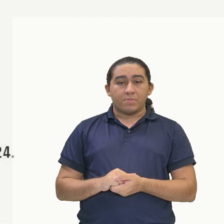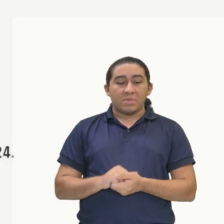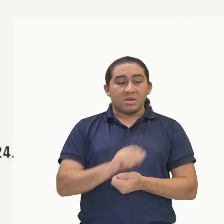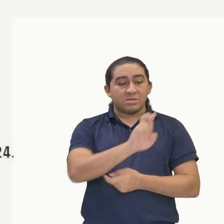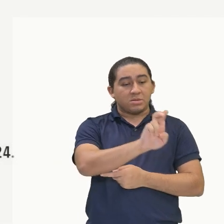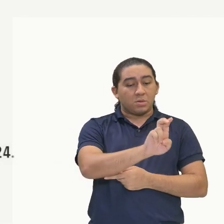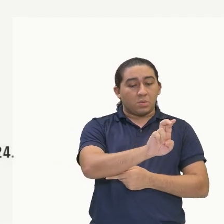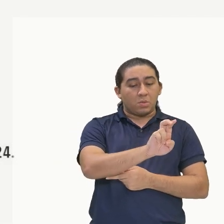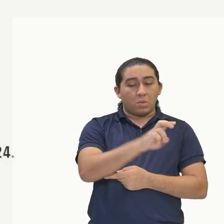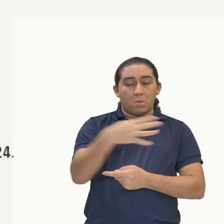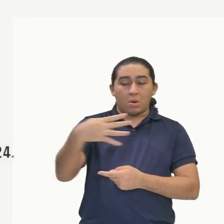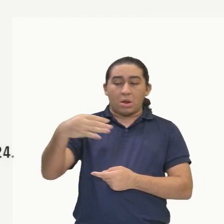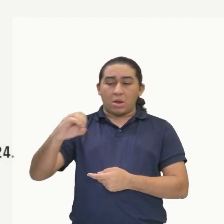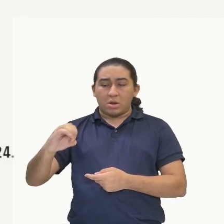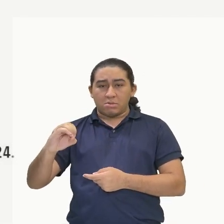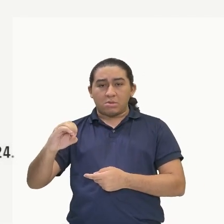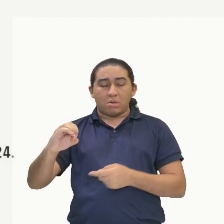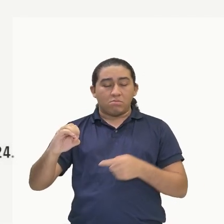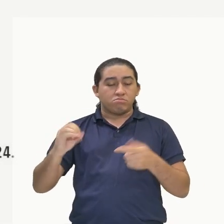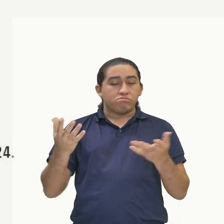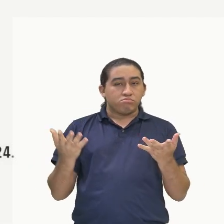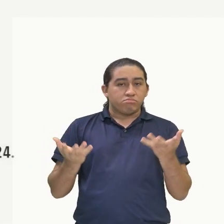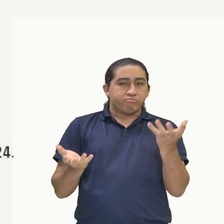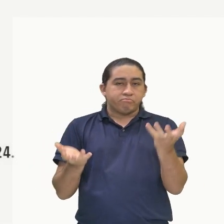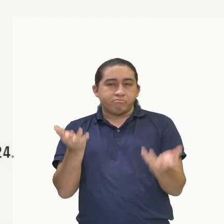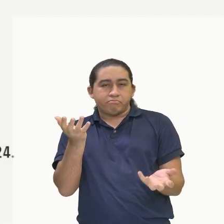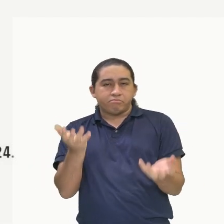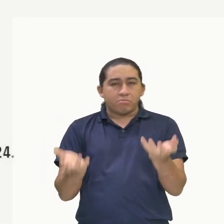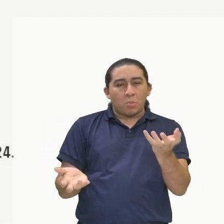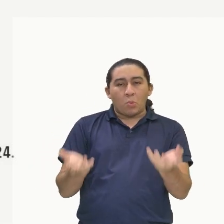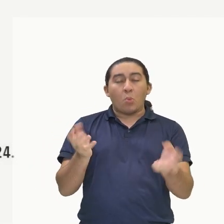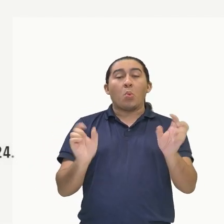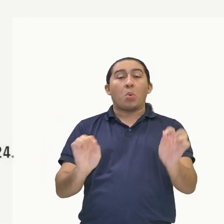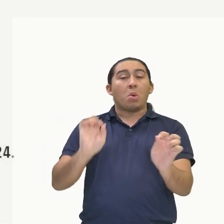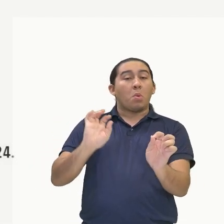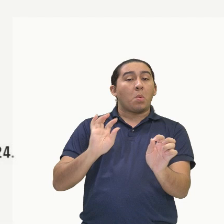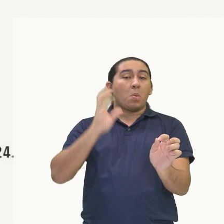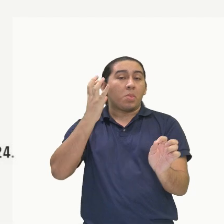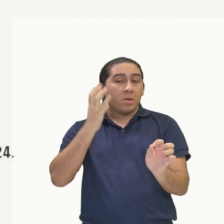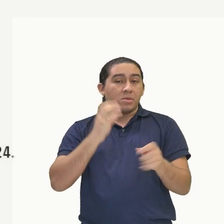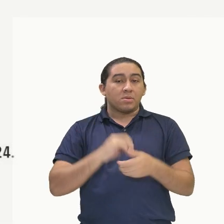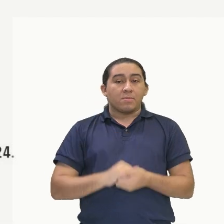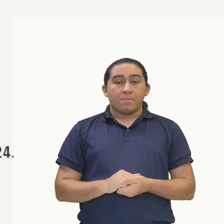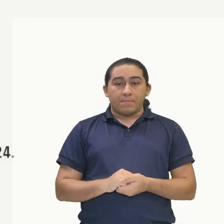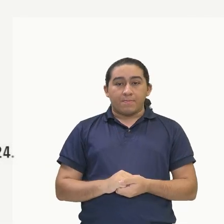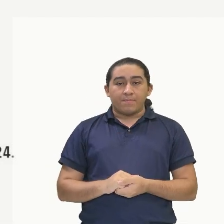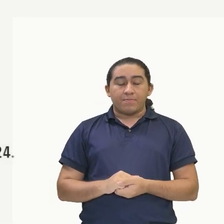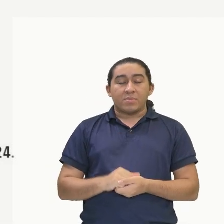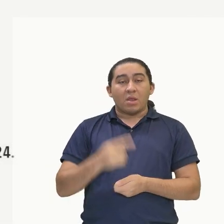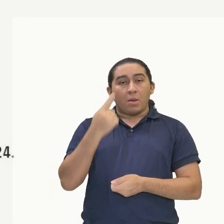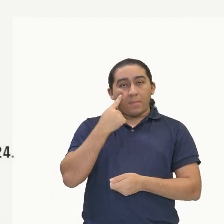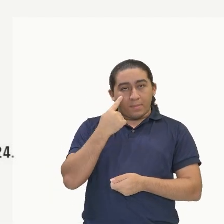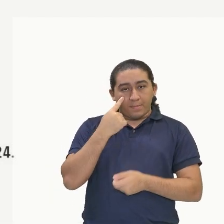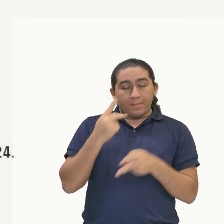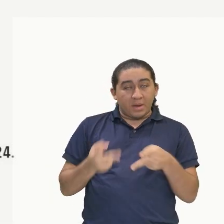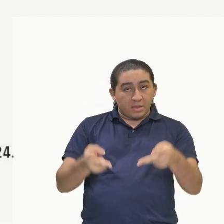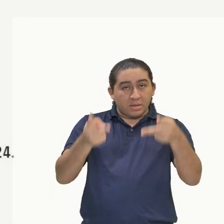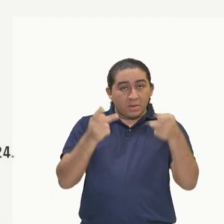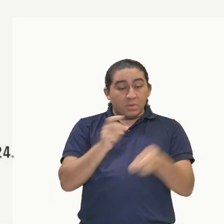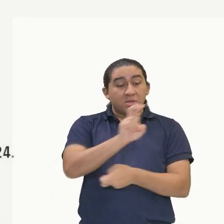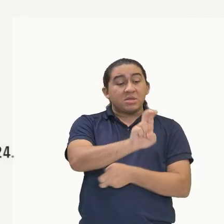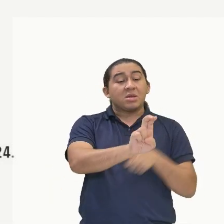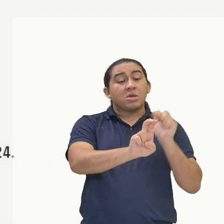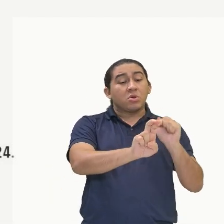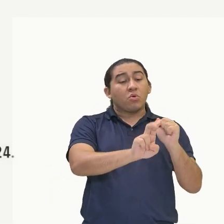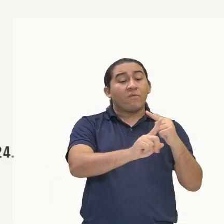40, né, o que está acontecendo aqui? Me diz um número que multiplique o 5